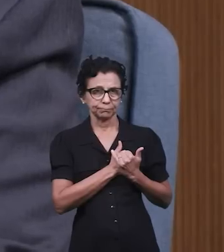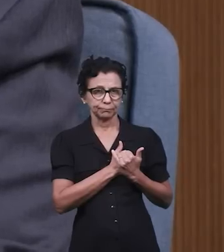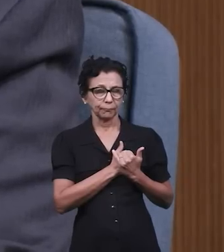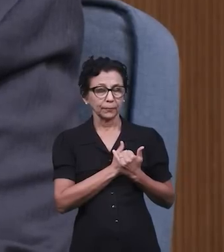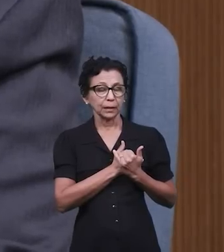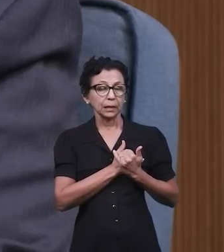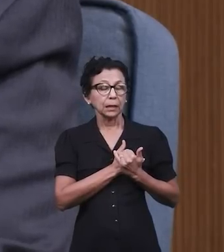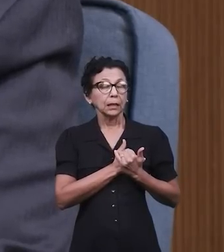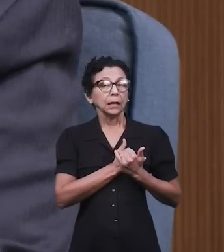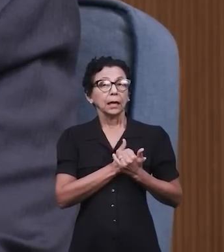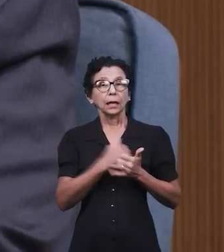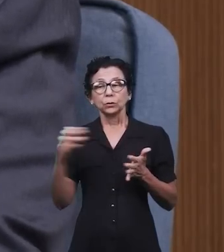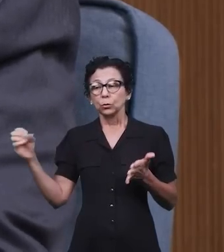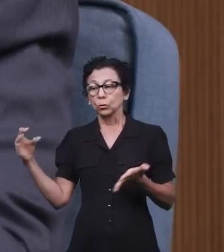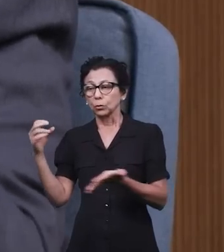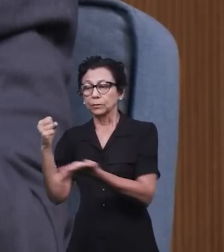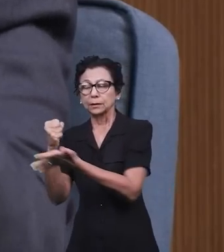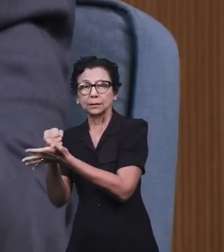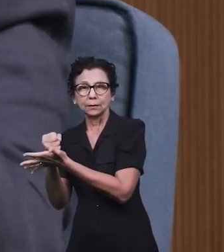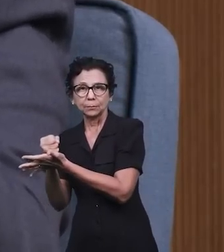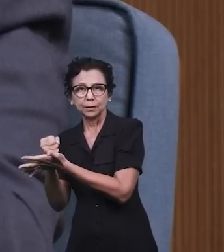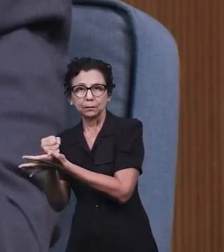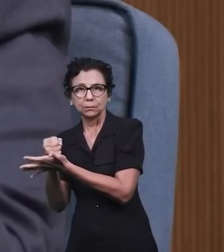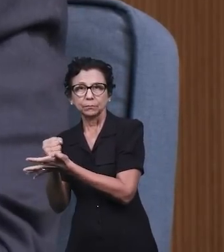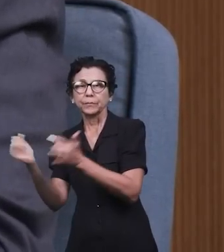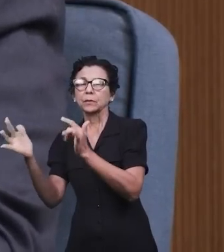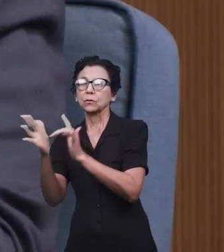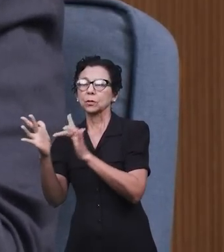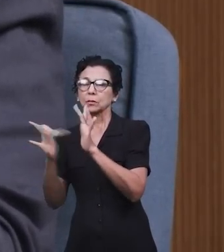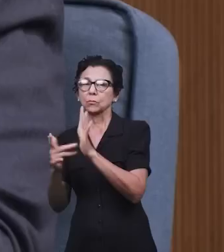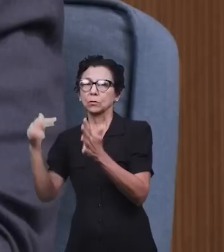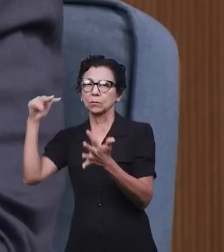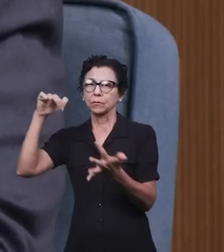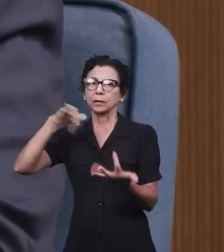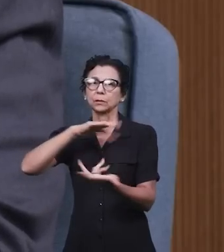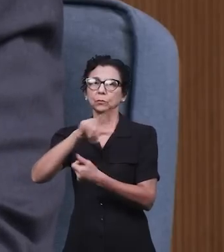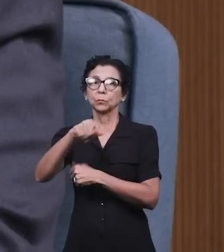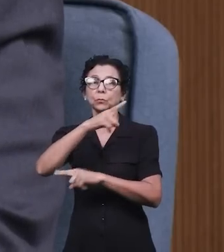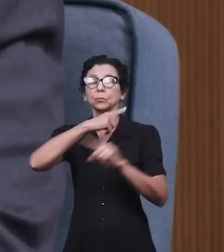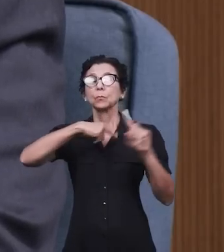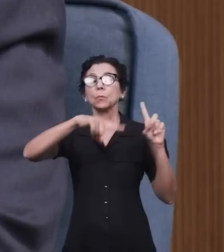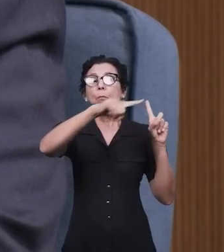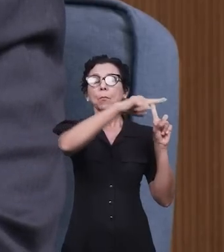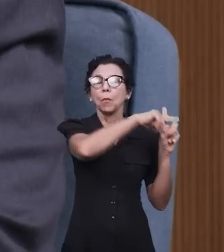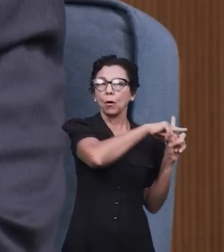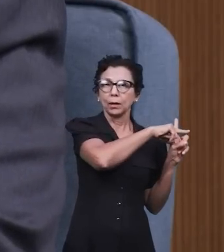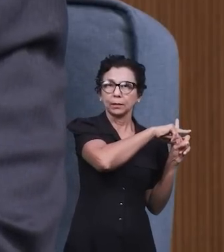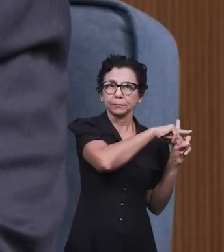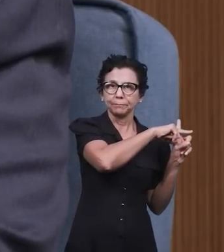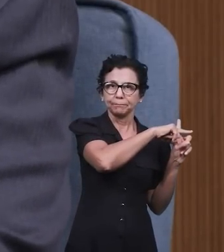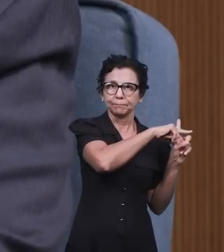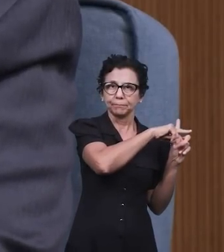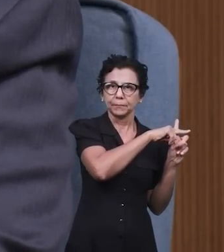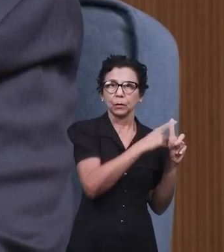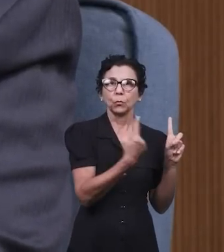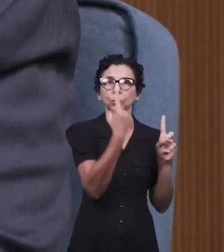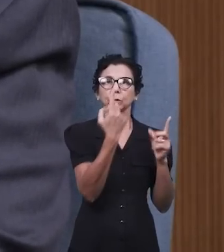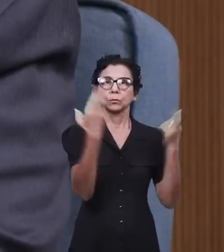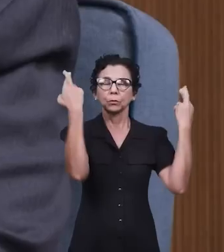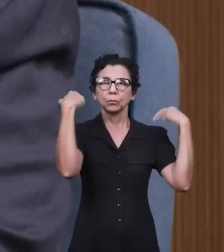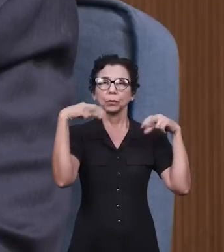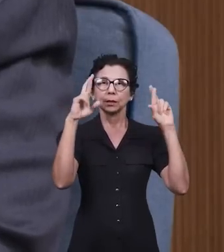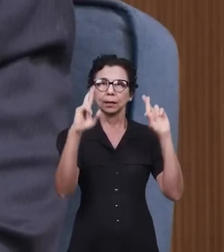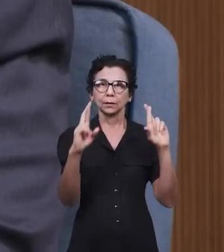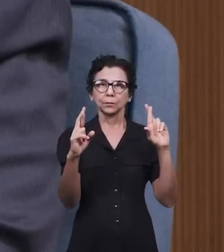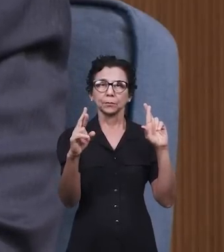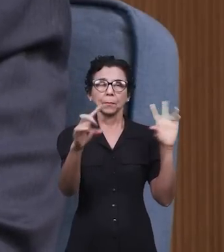esse projeto de resgate e salvação, quem o aceitar, aquele que aceita Jesus como seu Salvador, vai ter